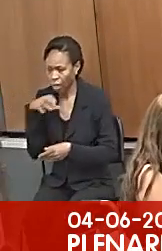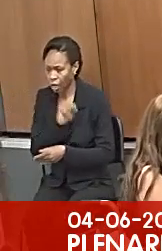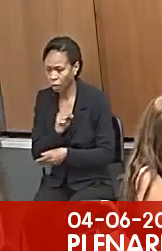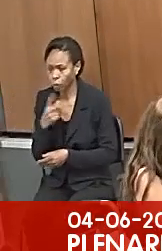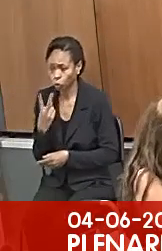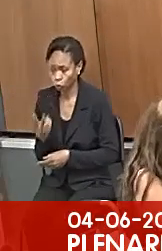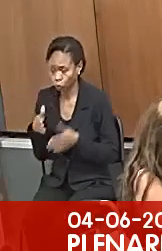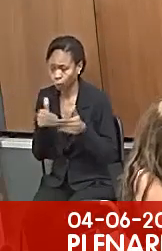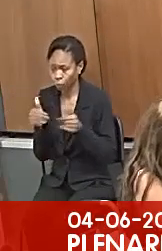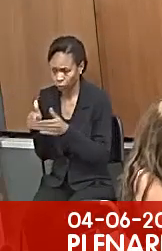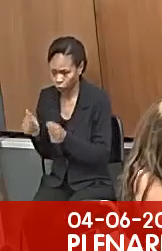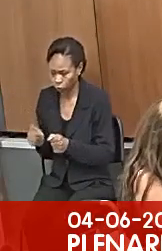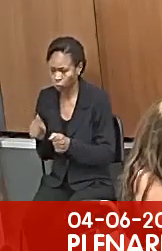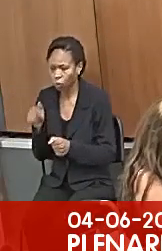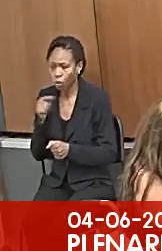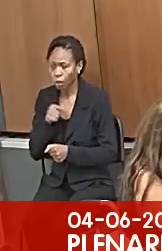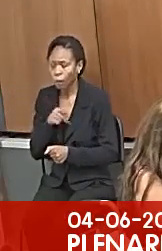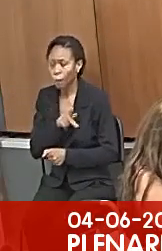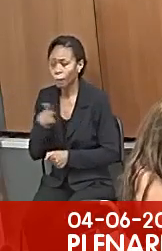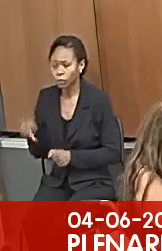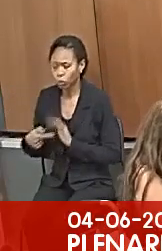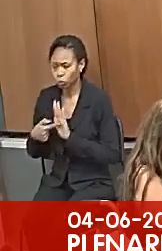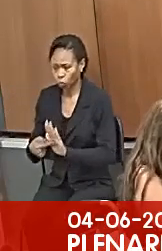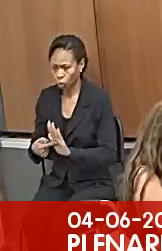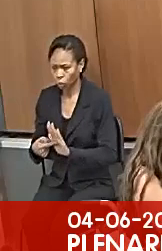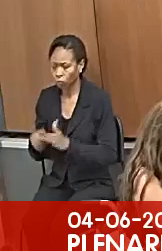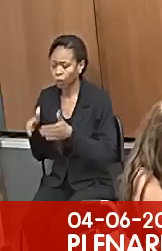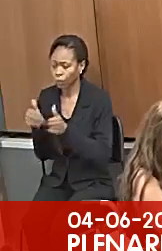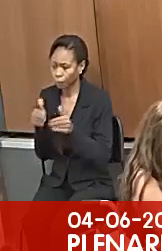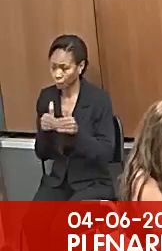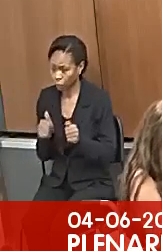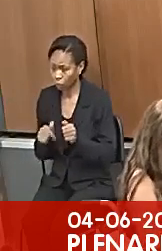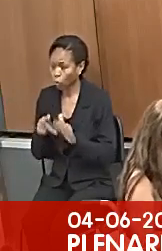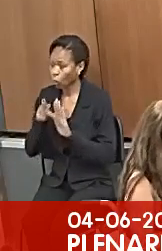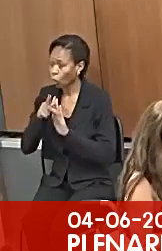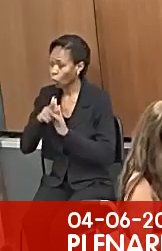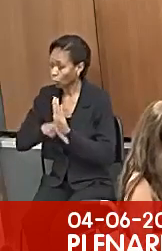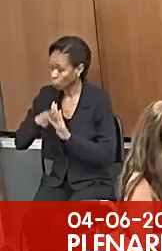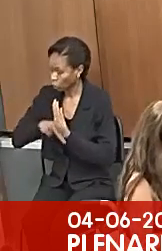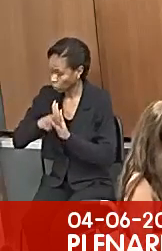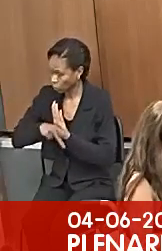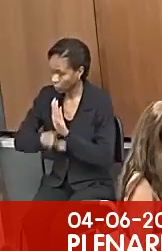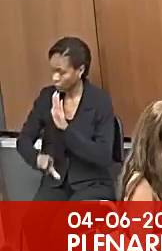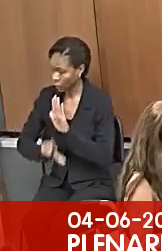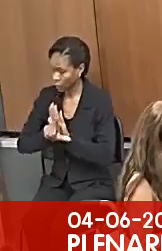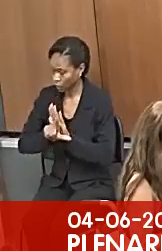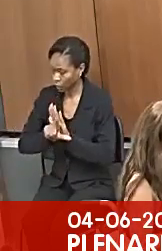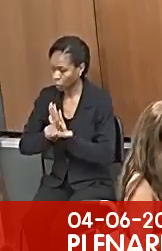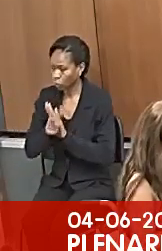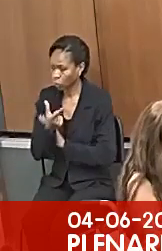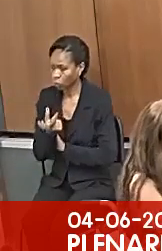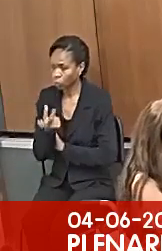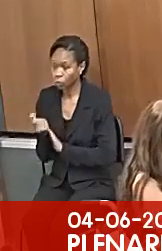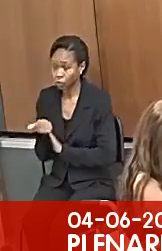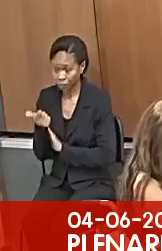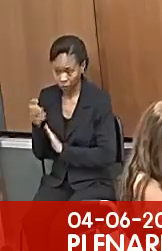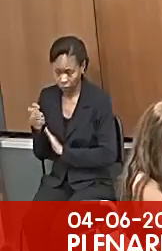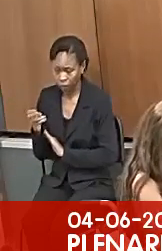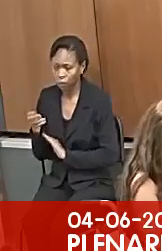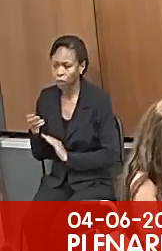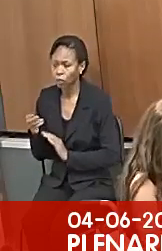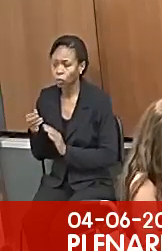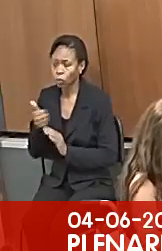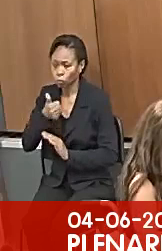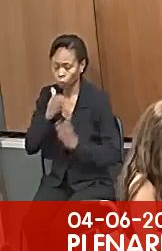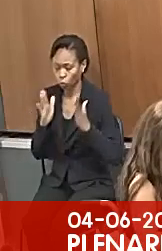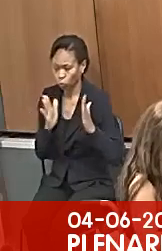A presidência acusa o recebimento do projeto de lei número 1862, 2015, no primeiro turno,